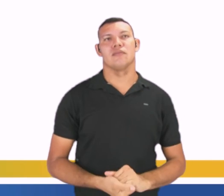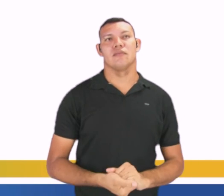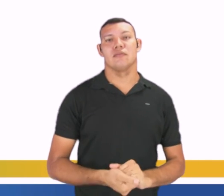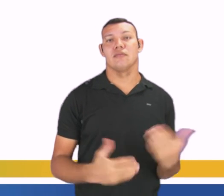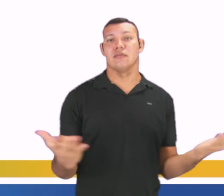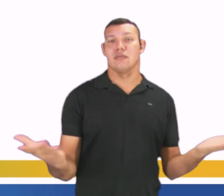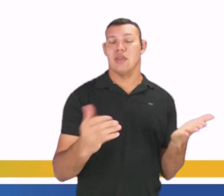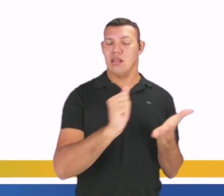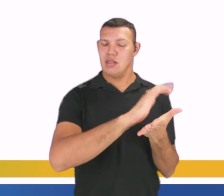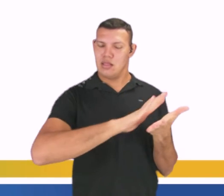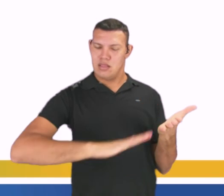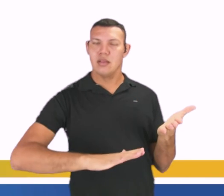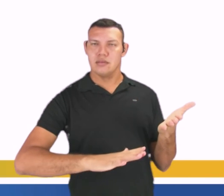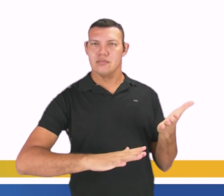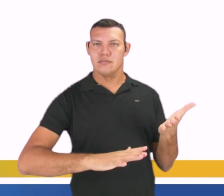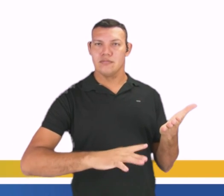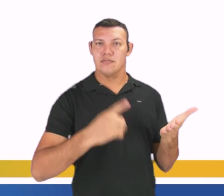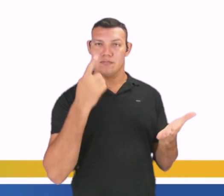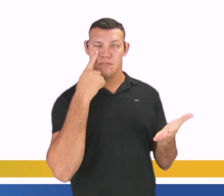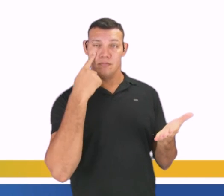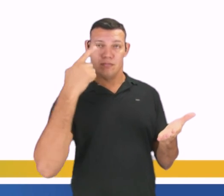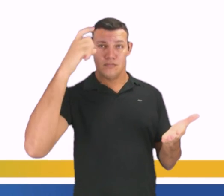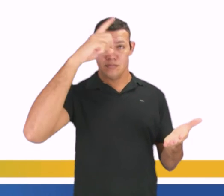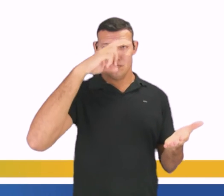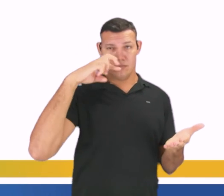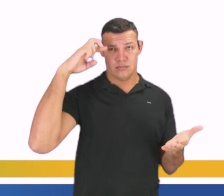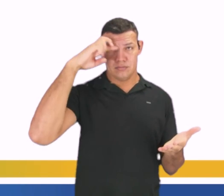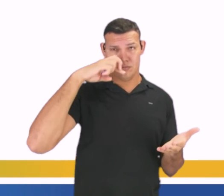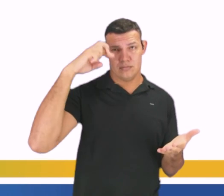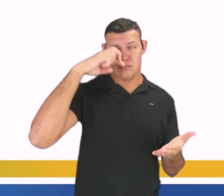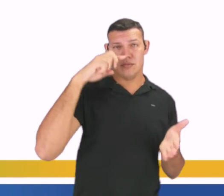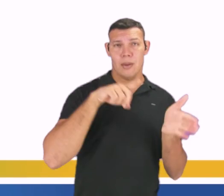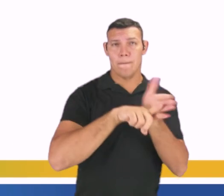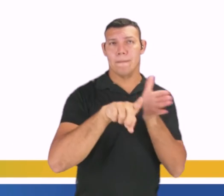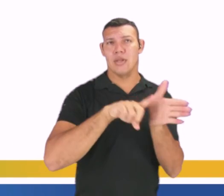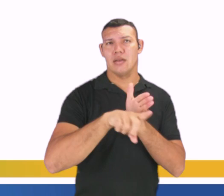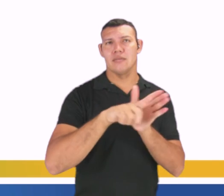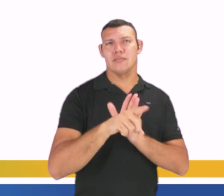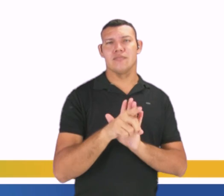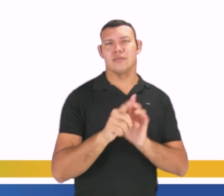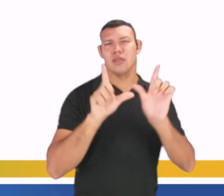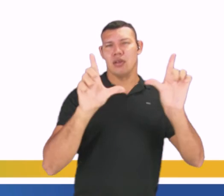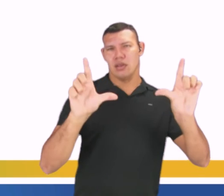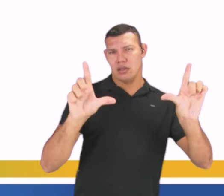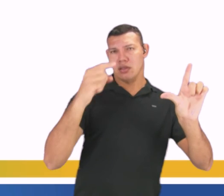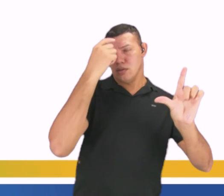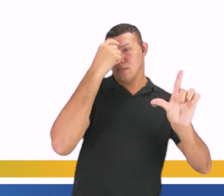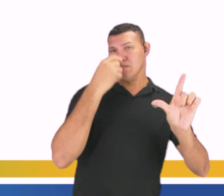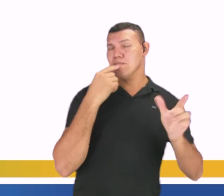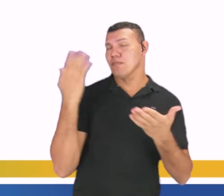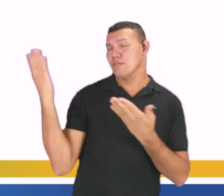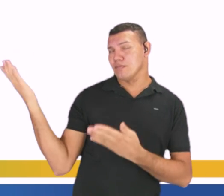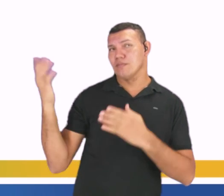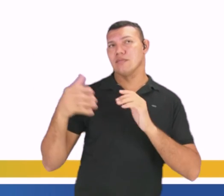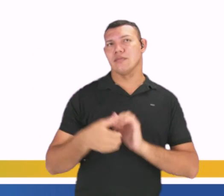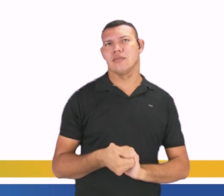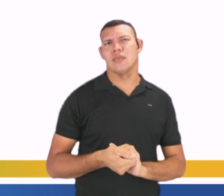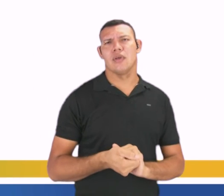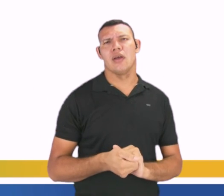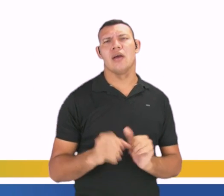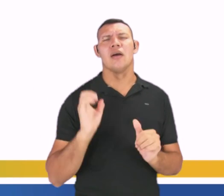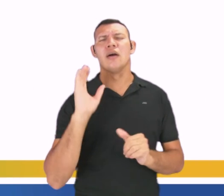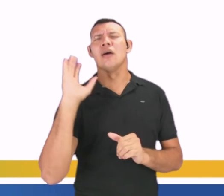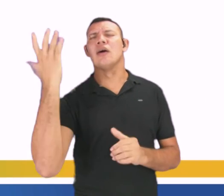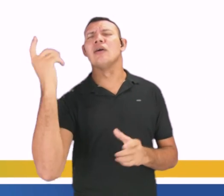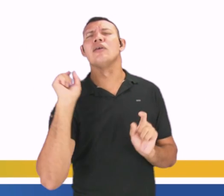Para resolver uma questãozinha, nós vamos observar essa reação aqui. Ele está querendo saber qual foi o tipo de reação que ocorreu através